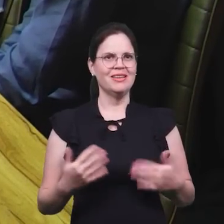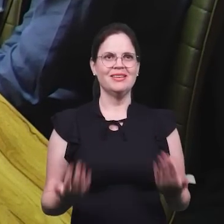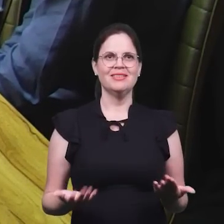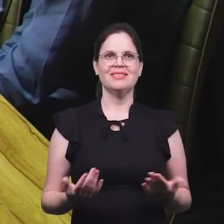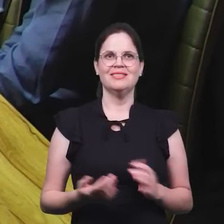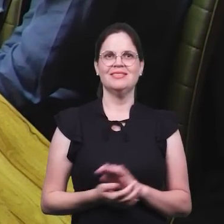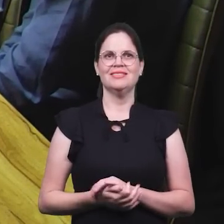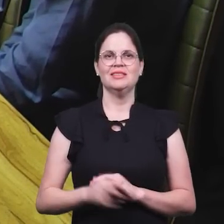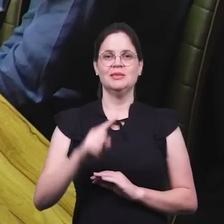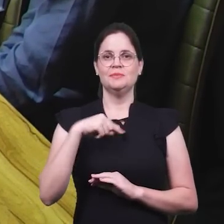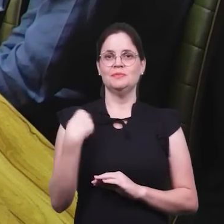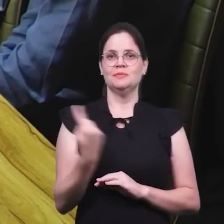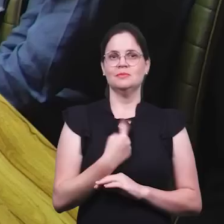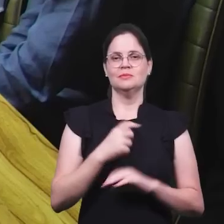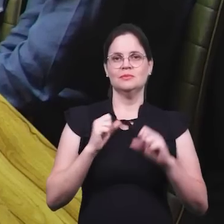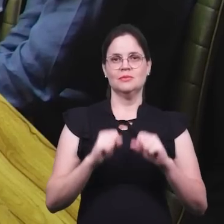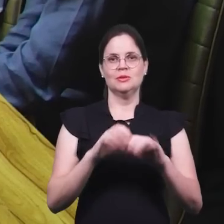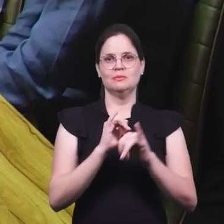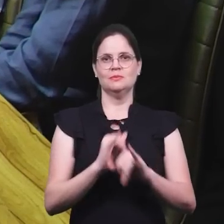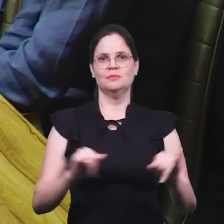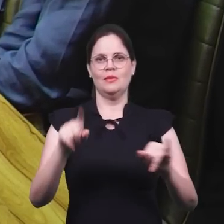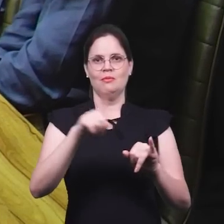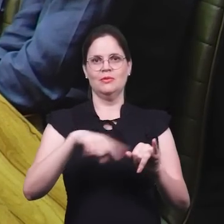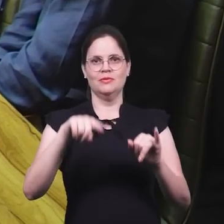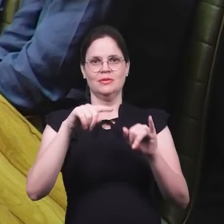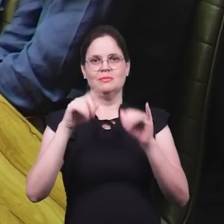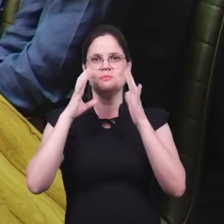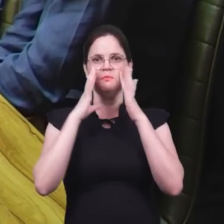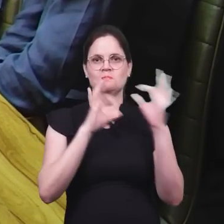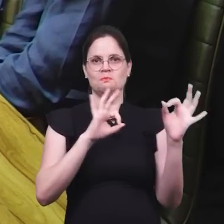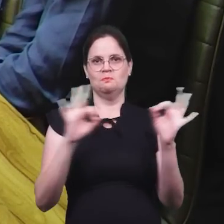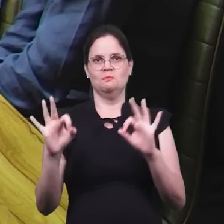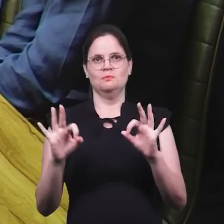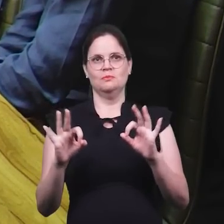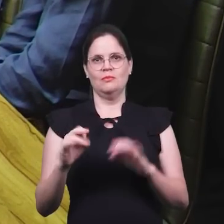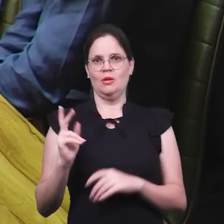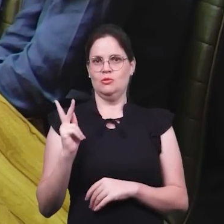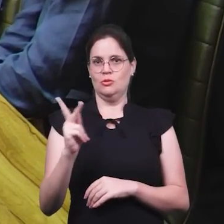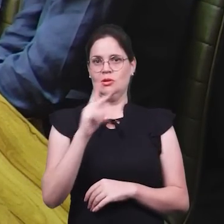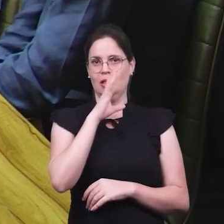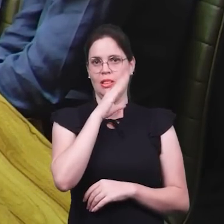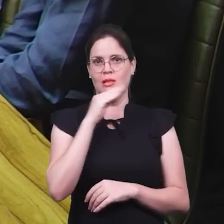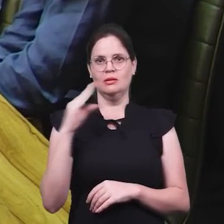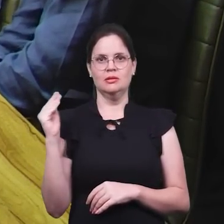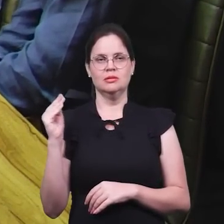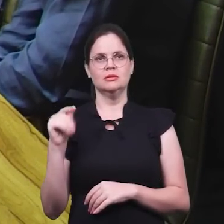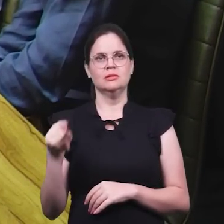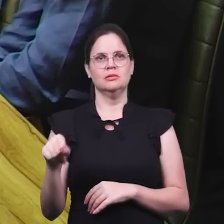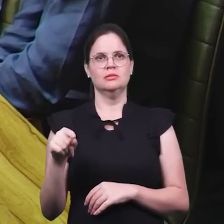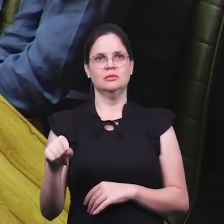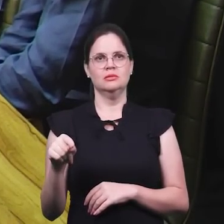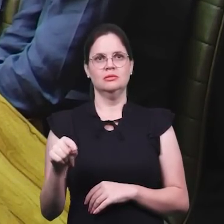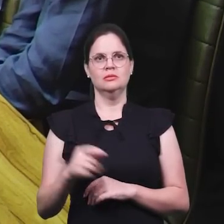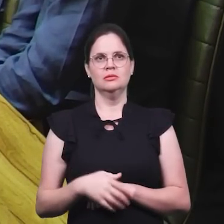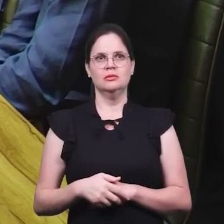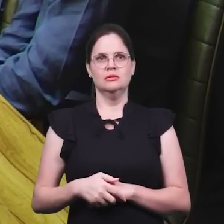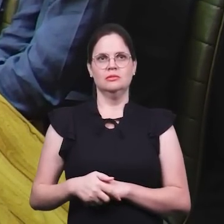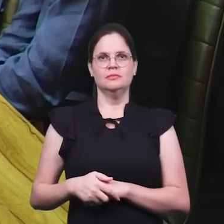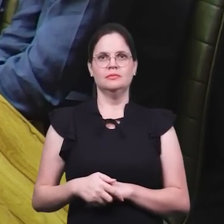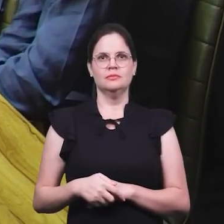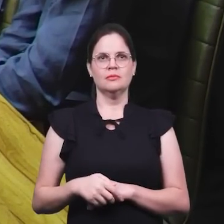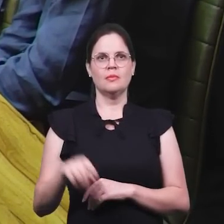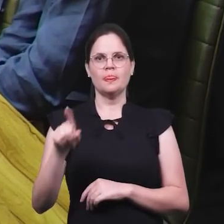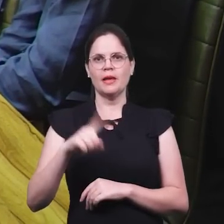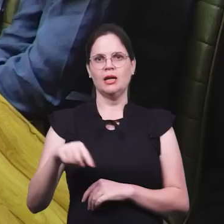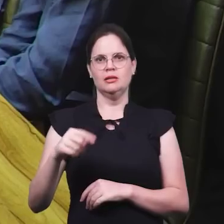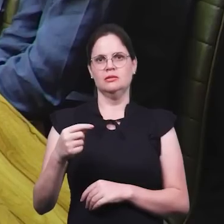meninos. citar que os adolescentes que estão aqui, eles são adolescentes que, por algum motivo, né, óbvio,